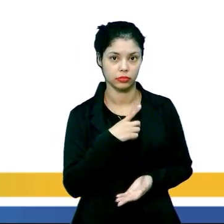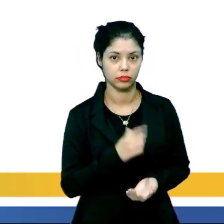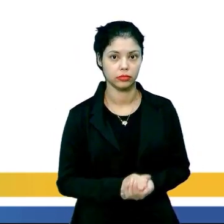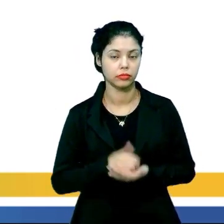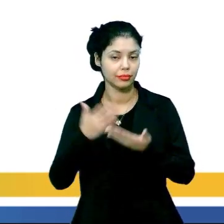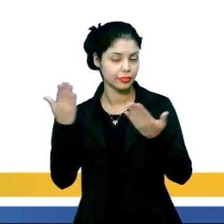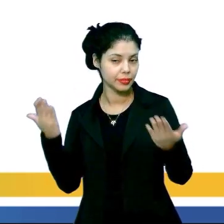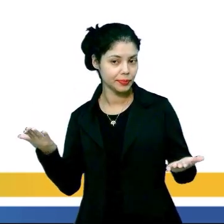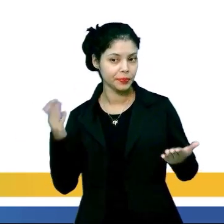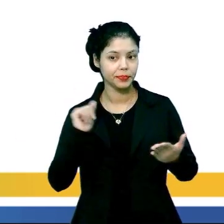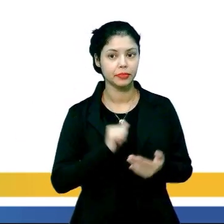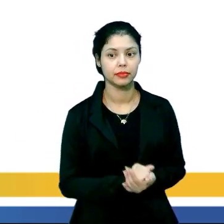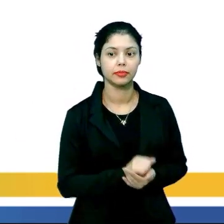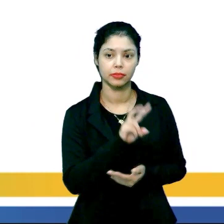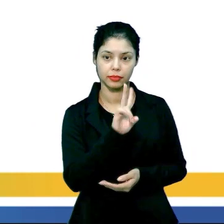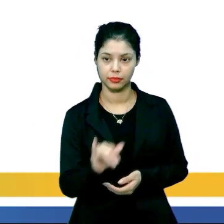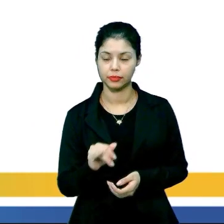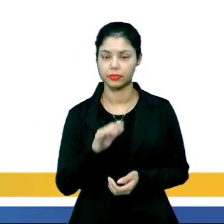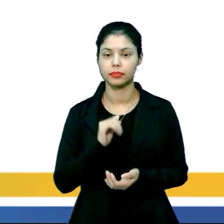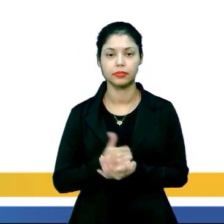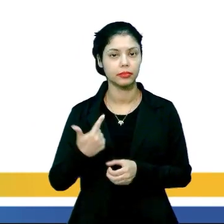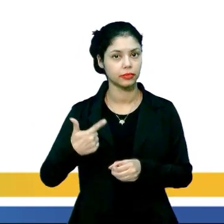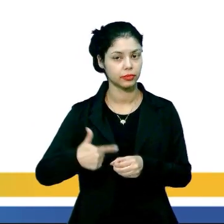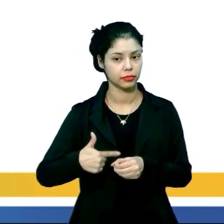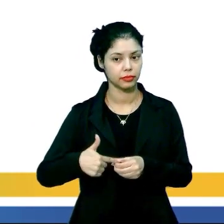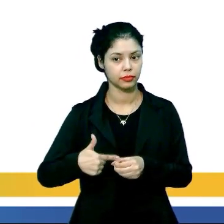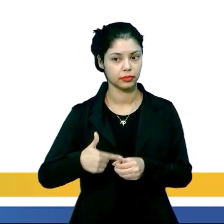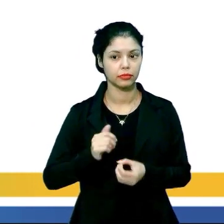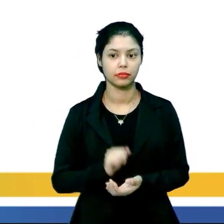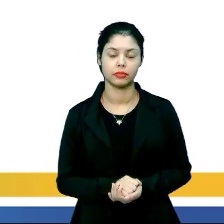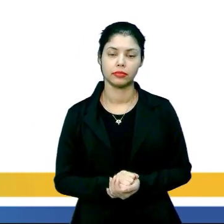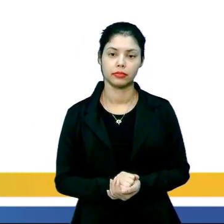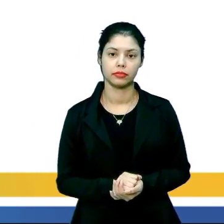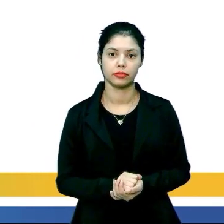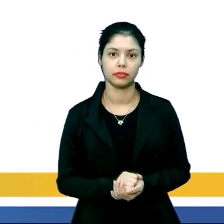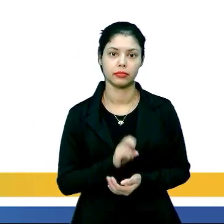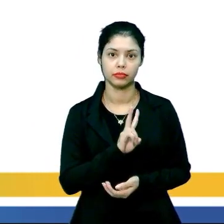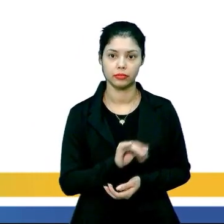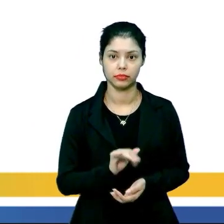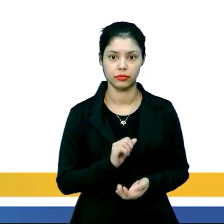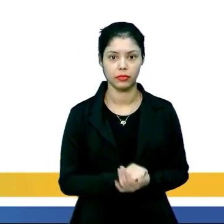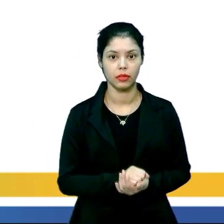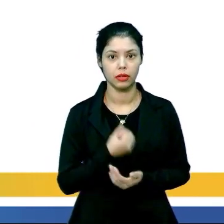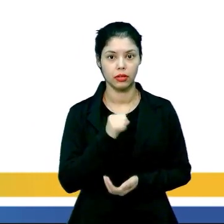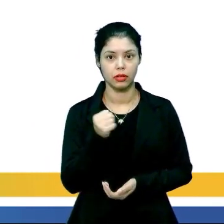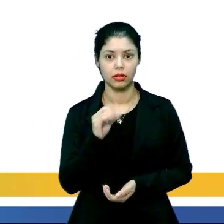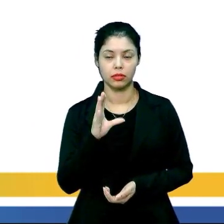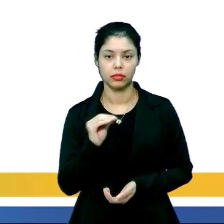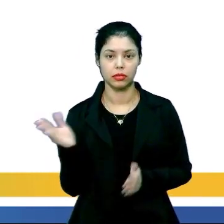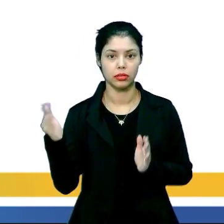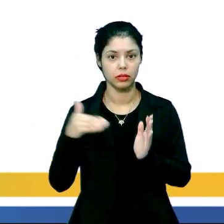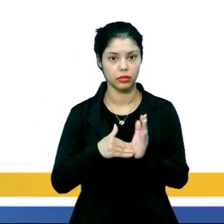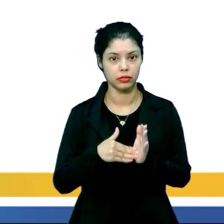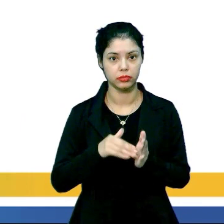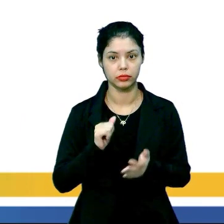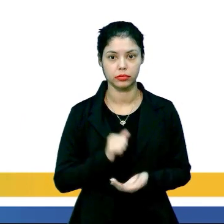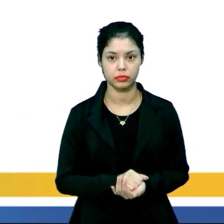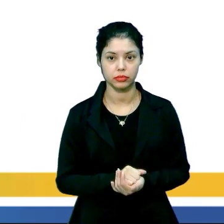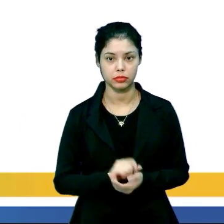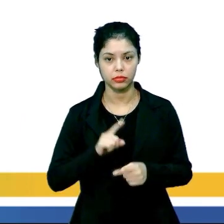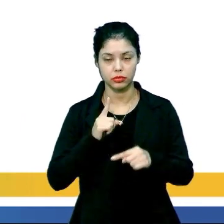temos então que ele vai reabastecer e vai rodar 80 km até o